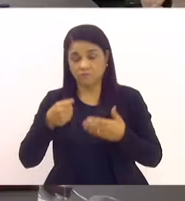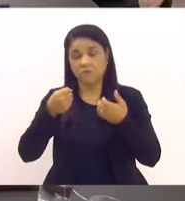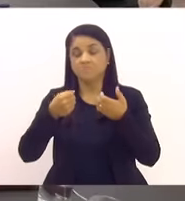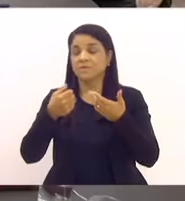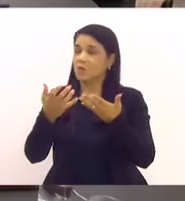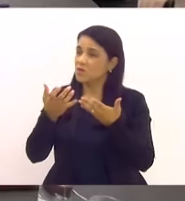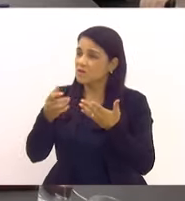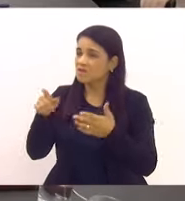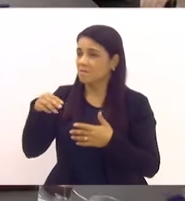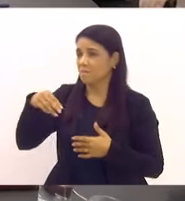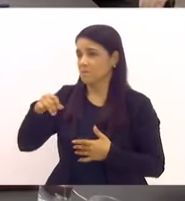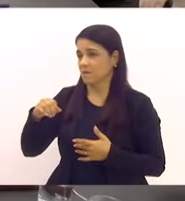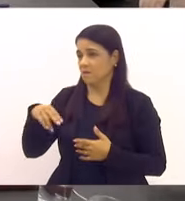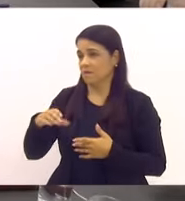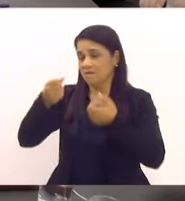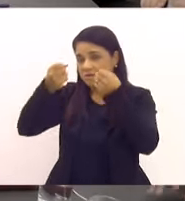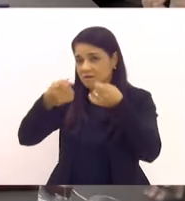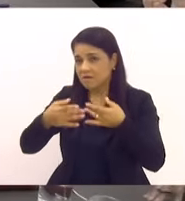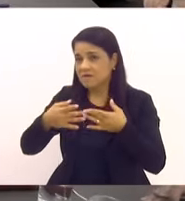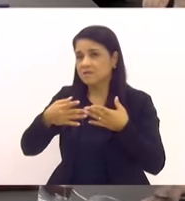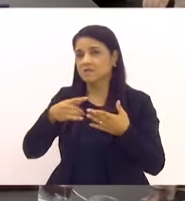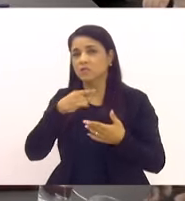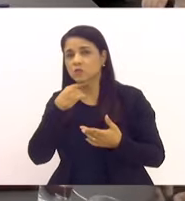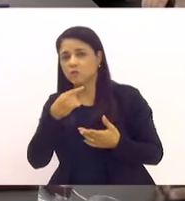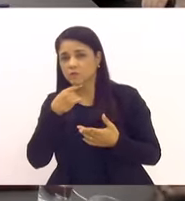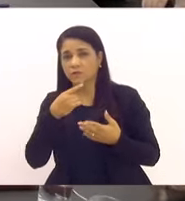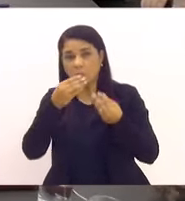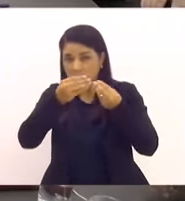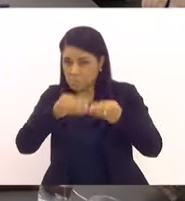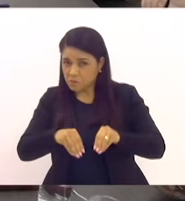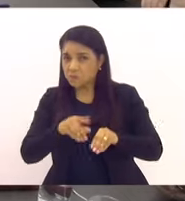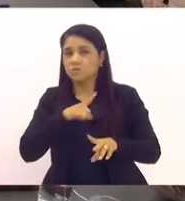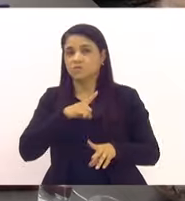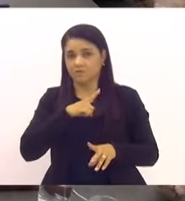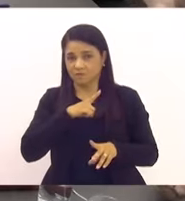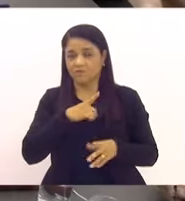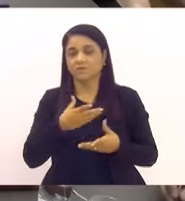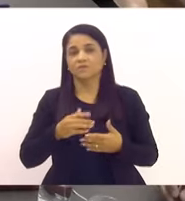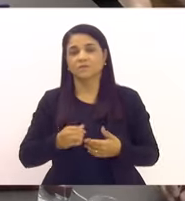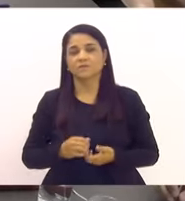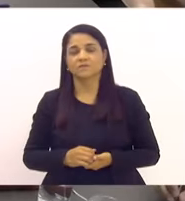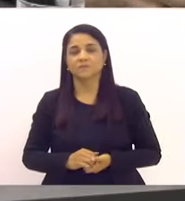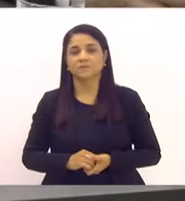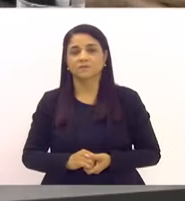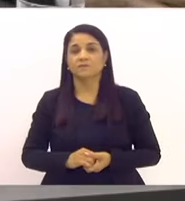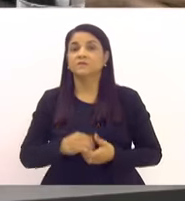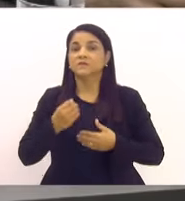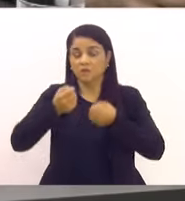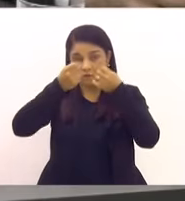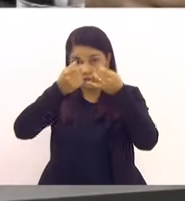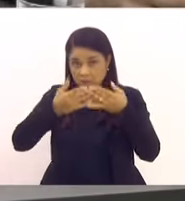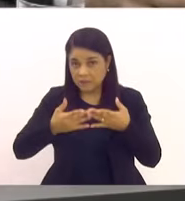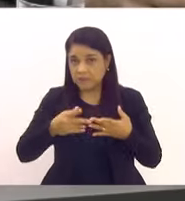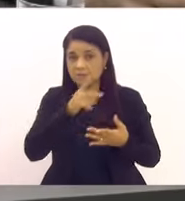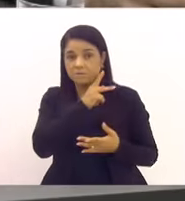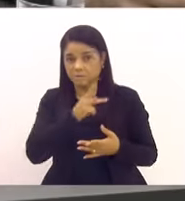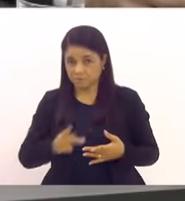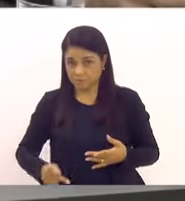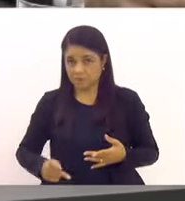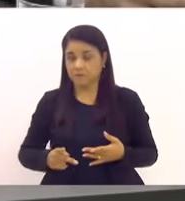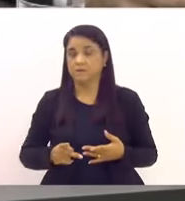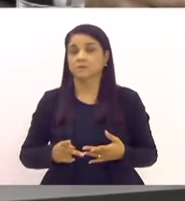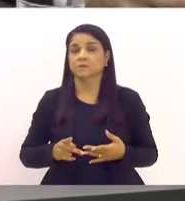esclarecesse aqui essas questões. Antes que traz prejuízo, né, em relação a essas ações. Eu vou esclarecer, presidente, com a vossa